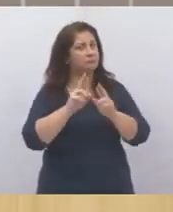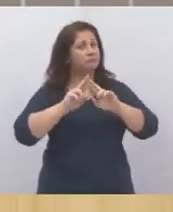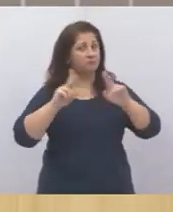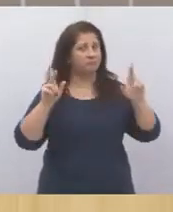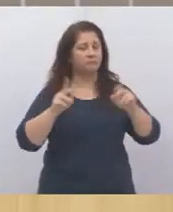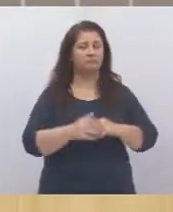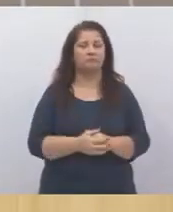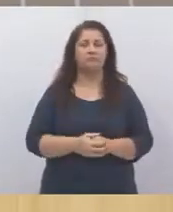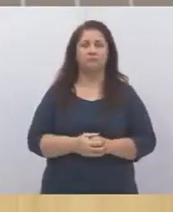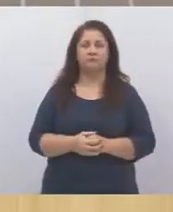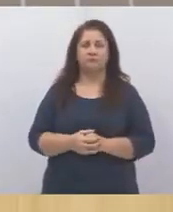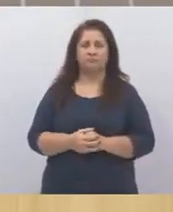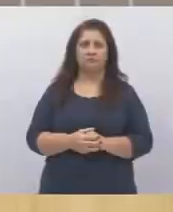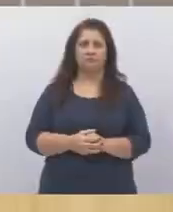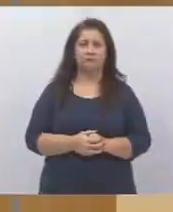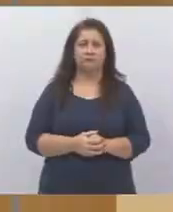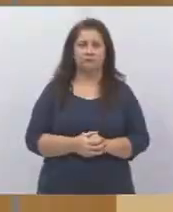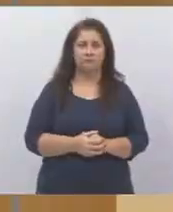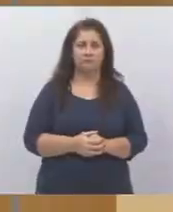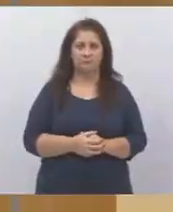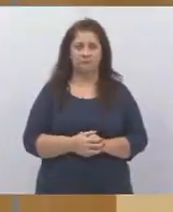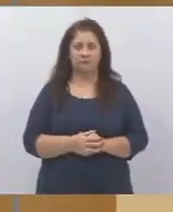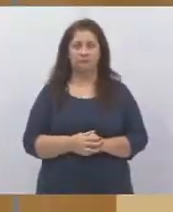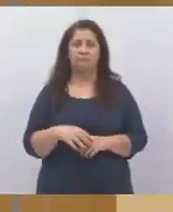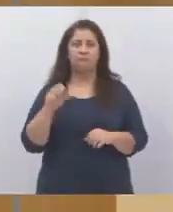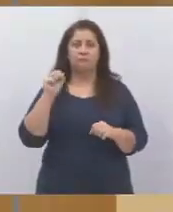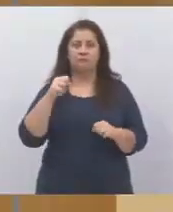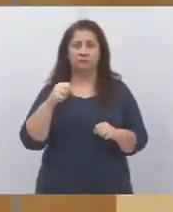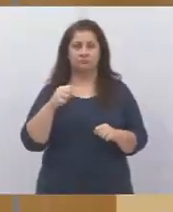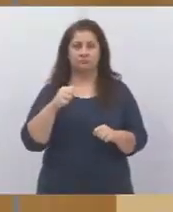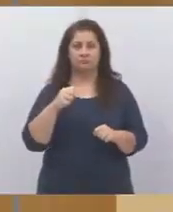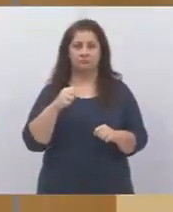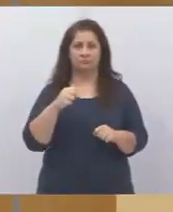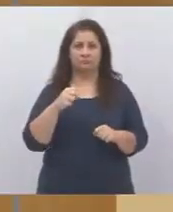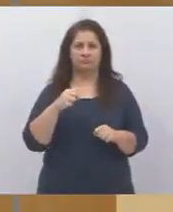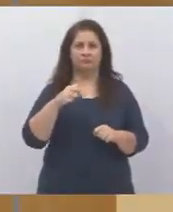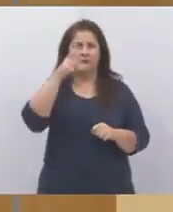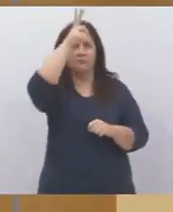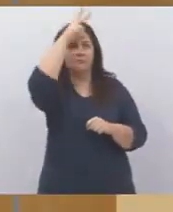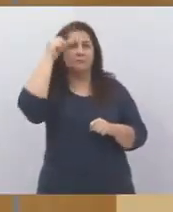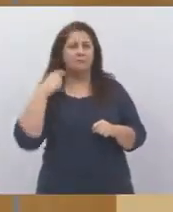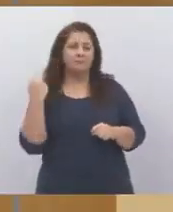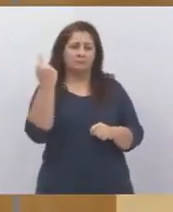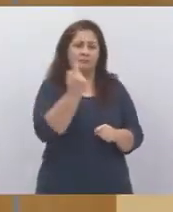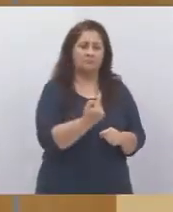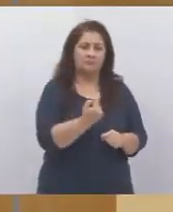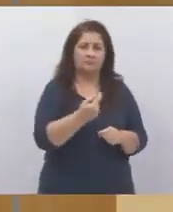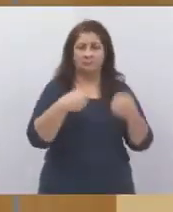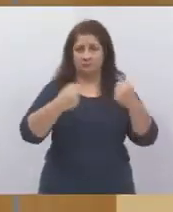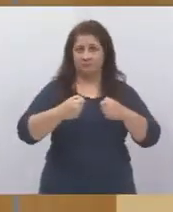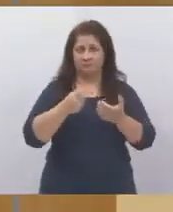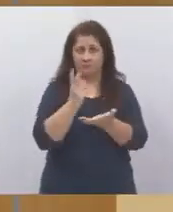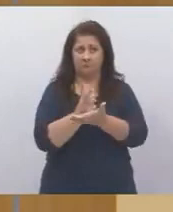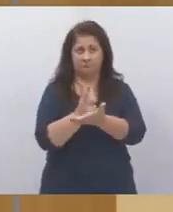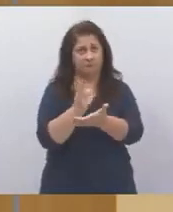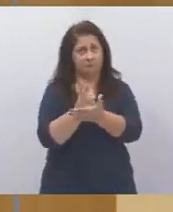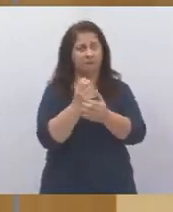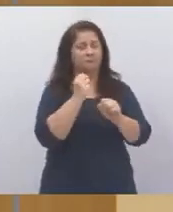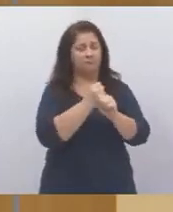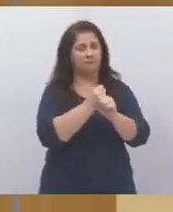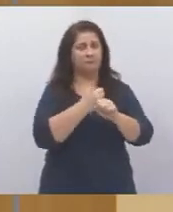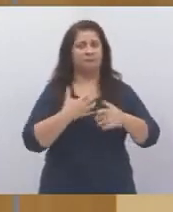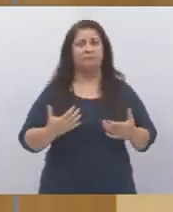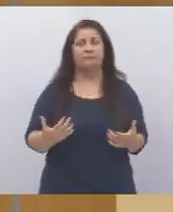é diferente obrigado viu pelo vereador sim o governo que assume Lógico que ele tem que dar seguimento às obras estão em andamento